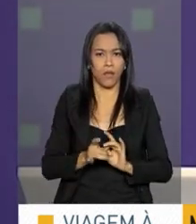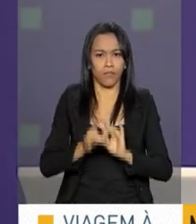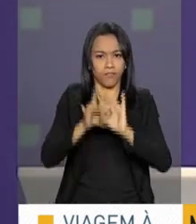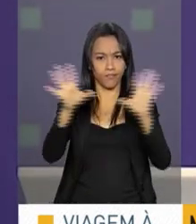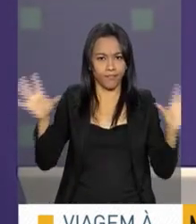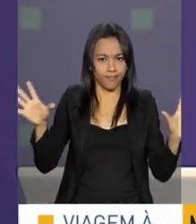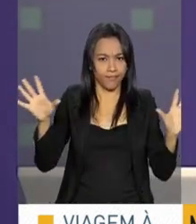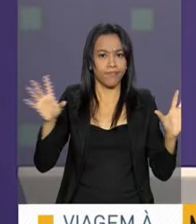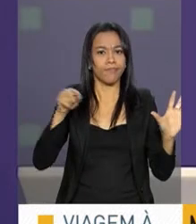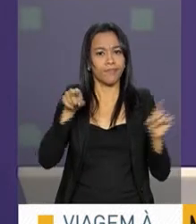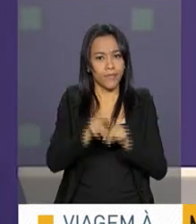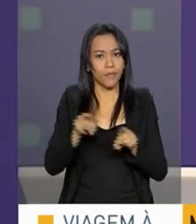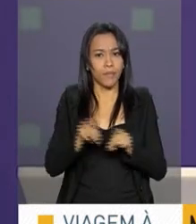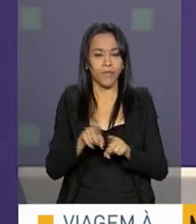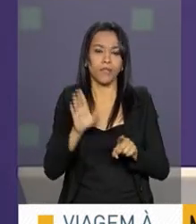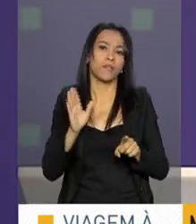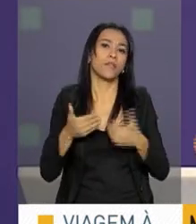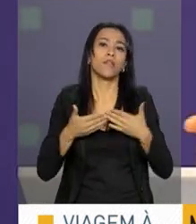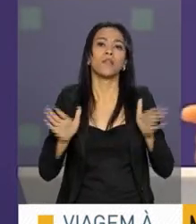do mercado.